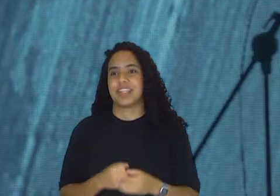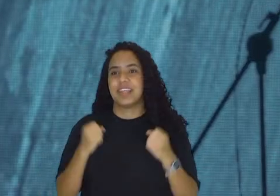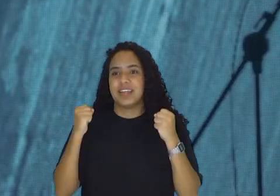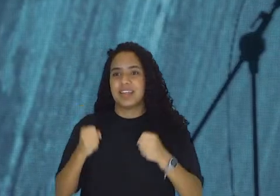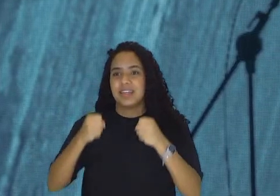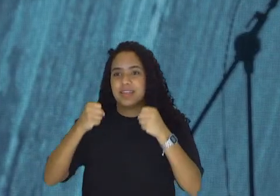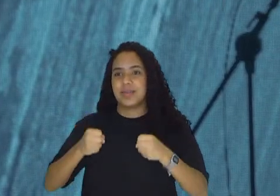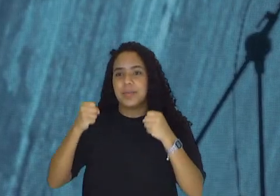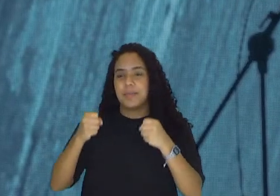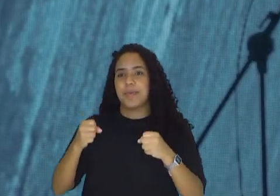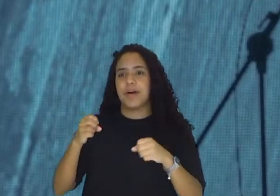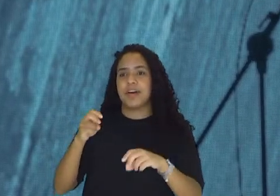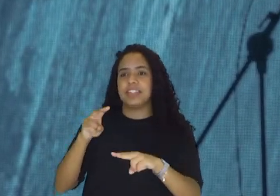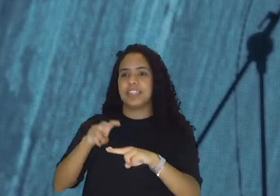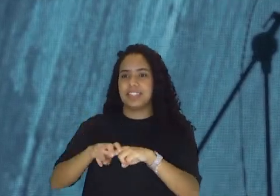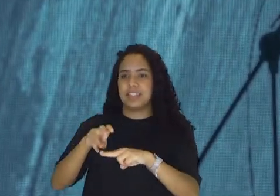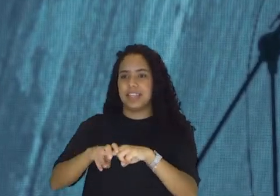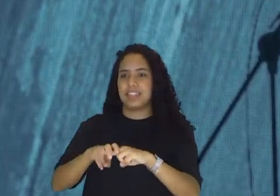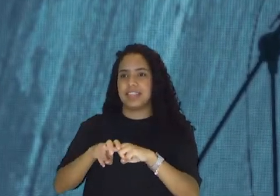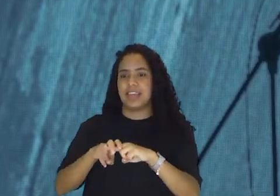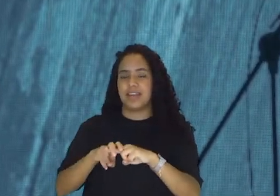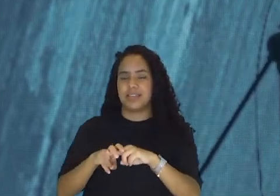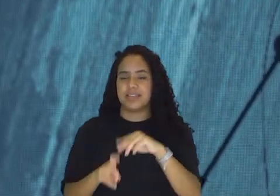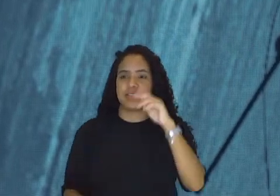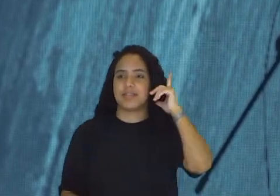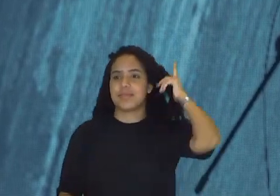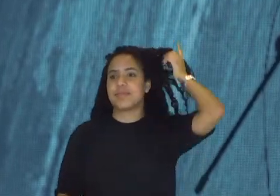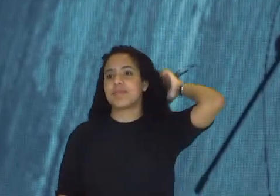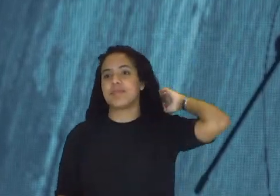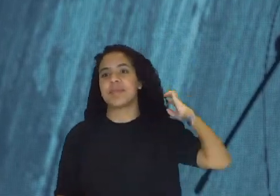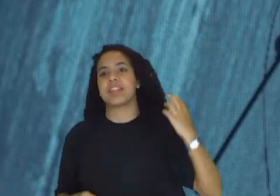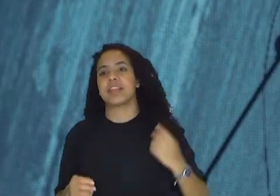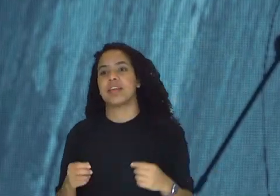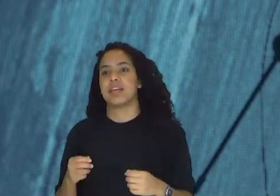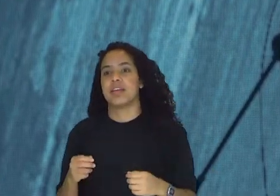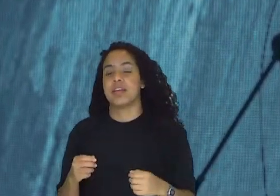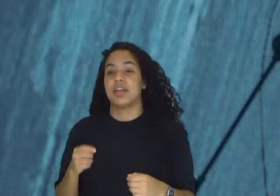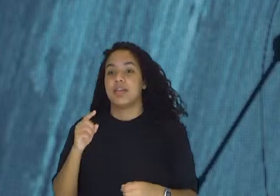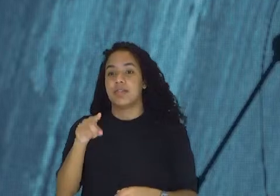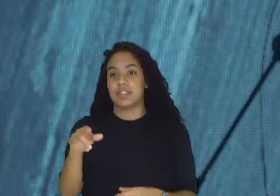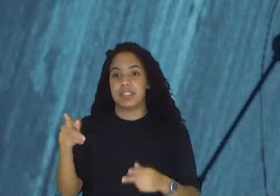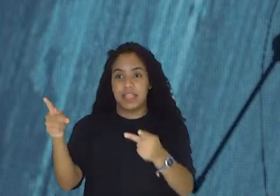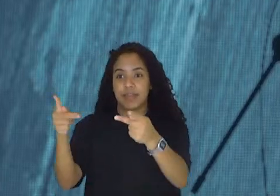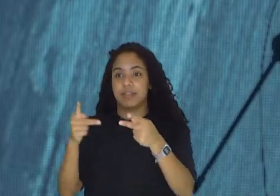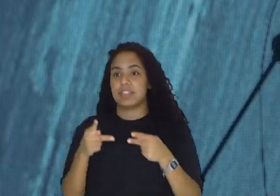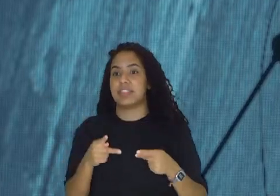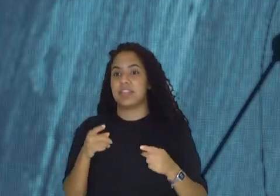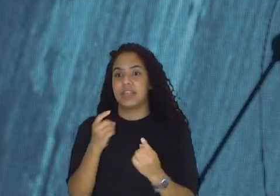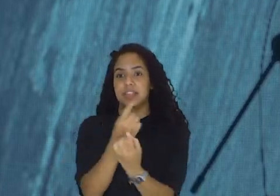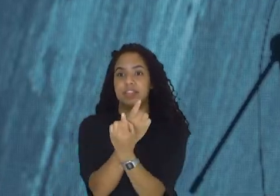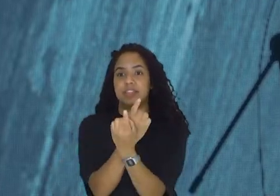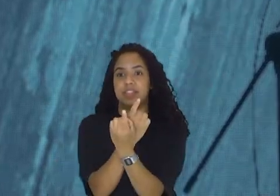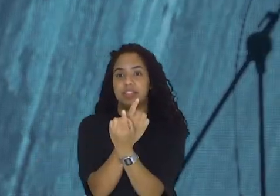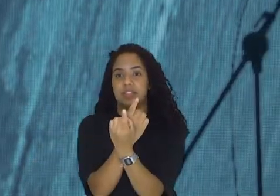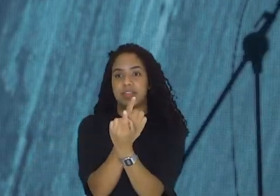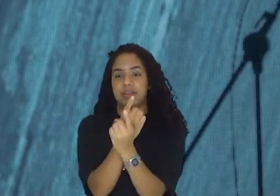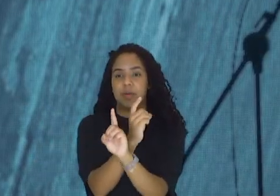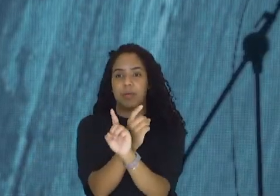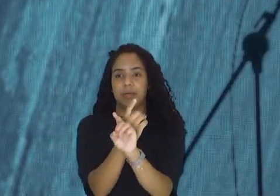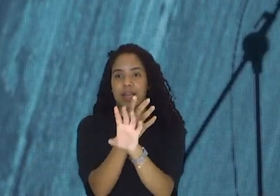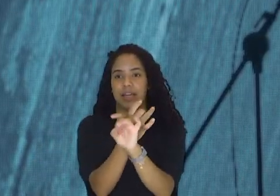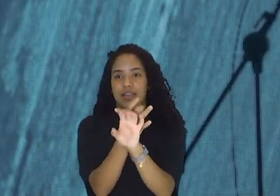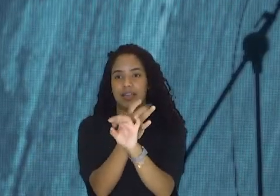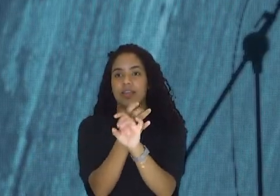vocês, visitantes. Você também que está conosco online pela primeira vez, é um privilégio recebê-lo. Além de estar no online, venha conhecer a gente